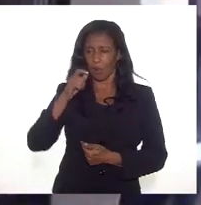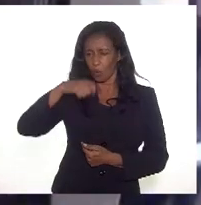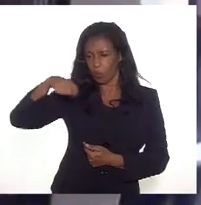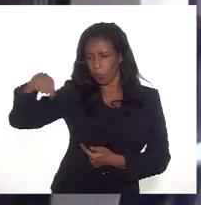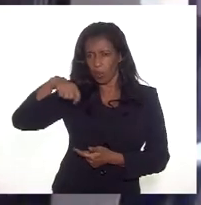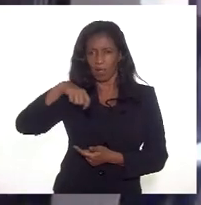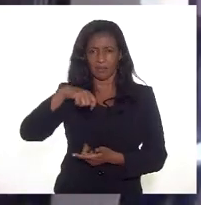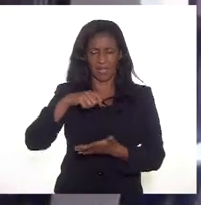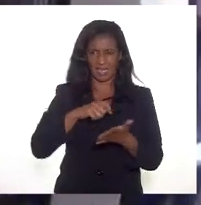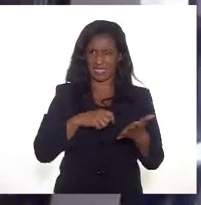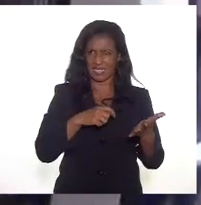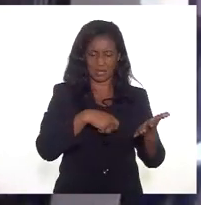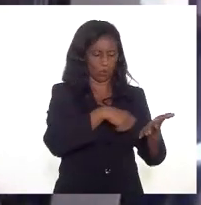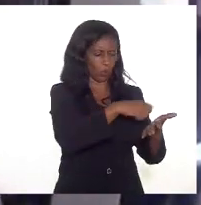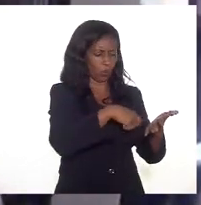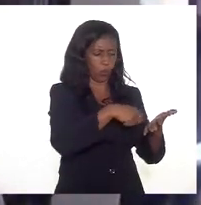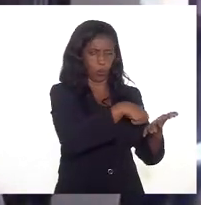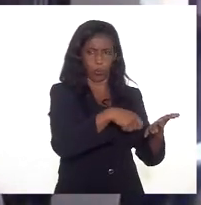rubricas